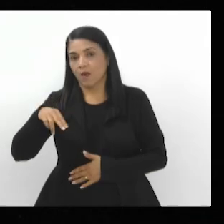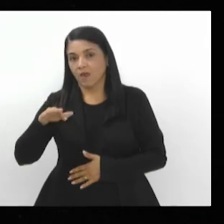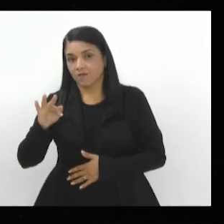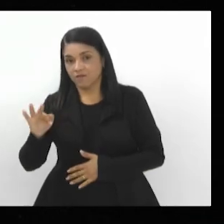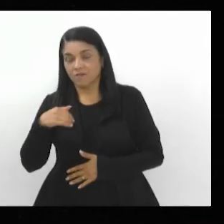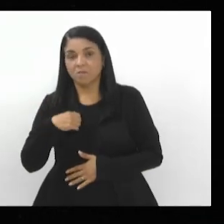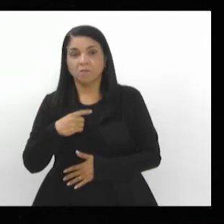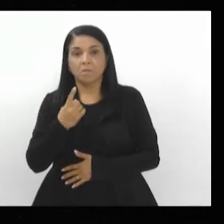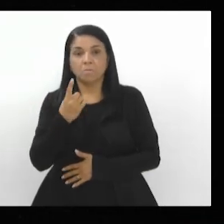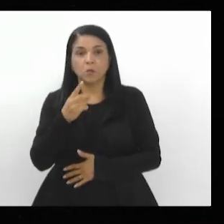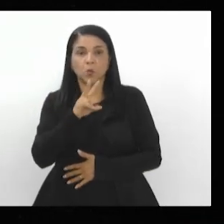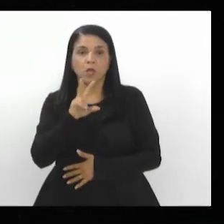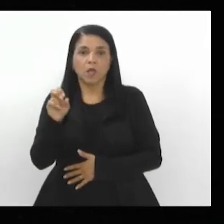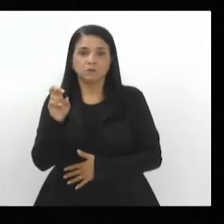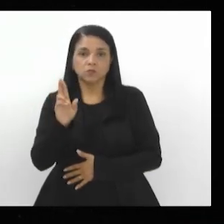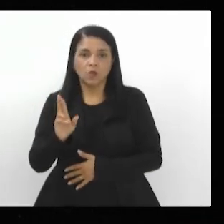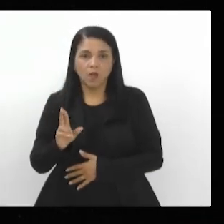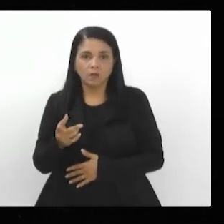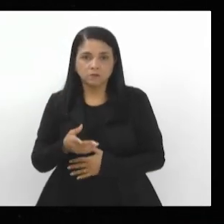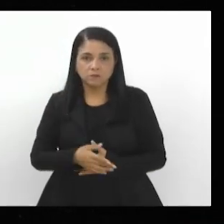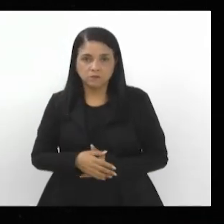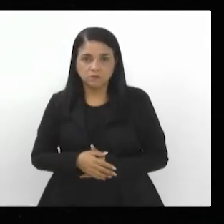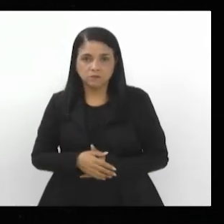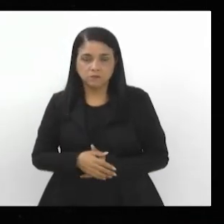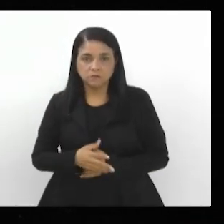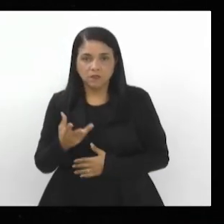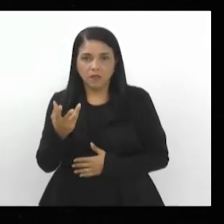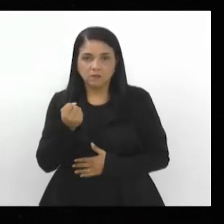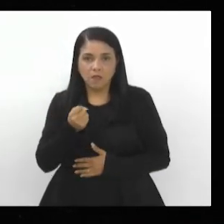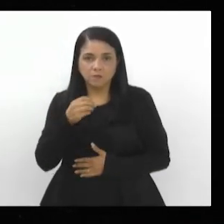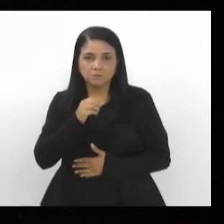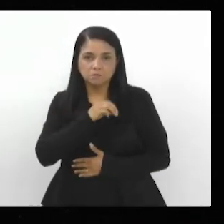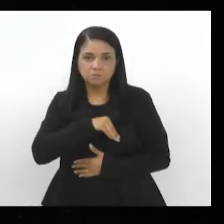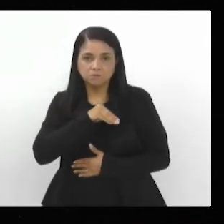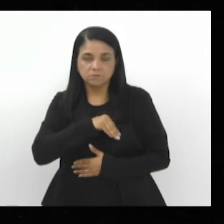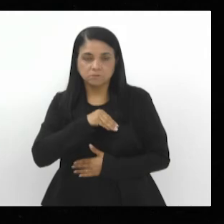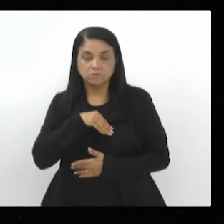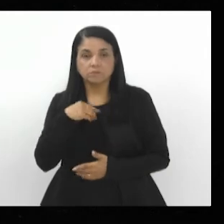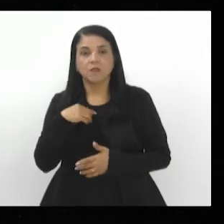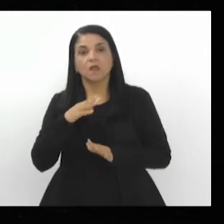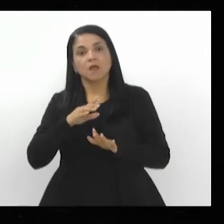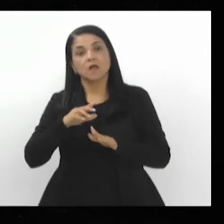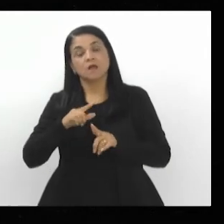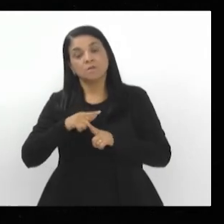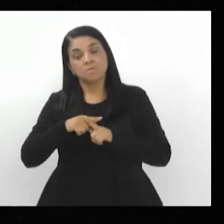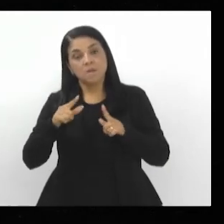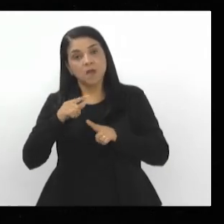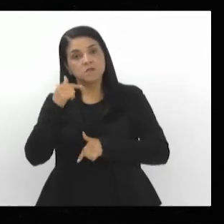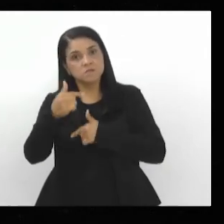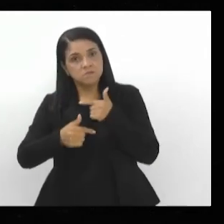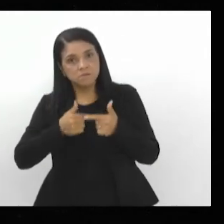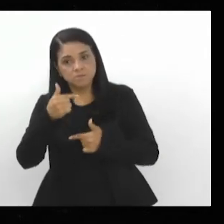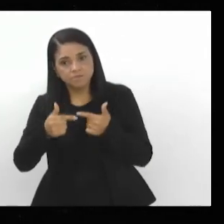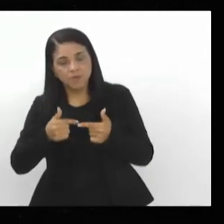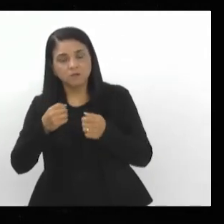que estão recebendo por mês. E apesar do nosso trabalho, dessa audiência pública, de dar